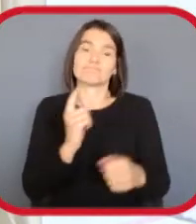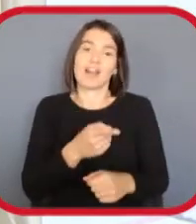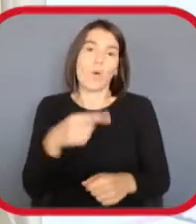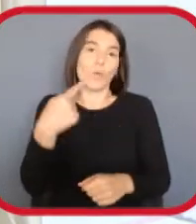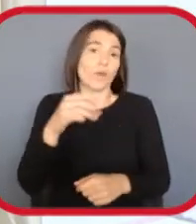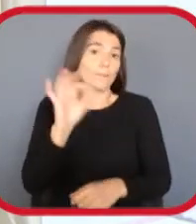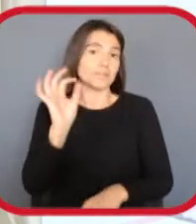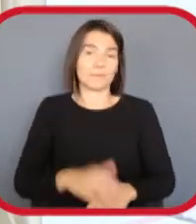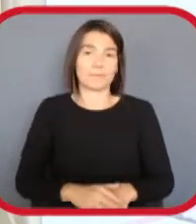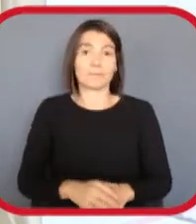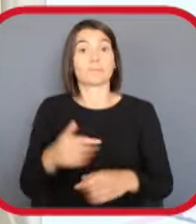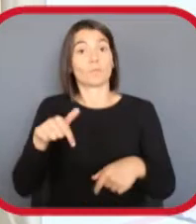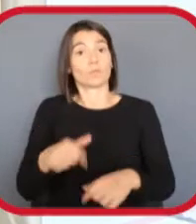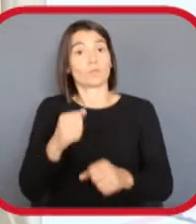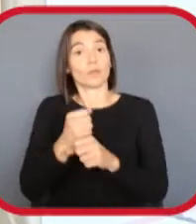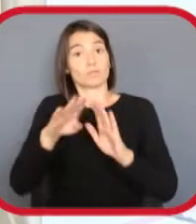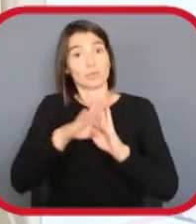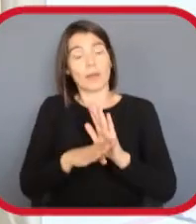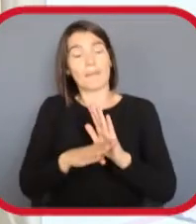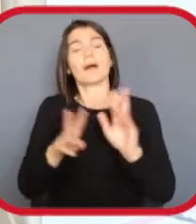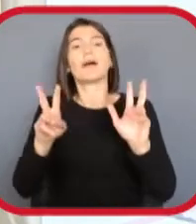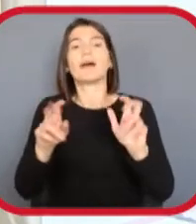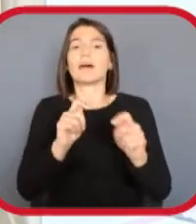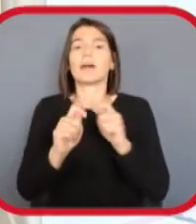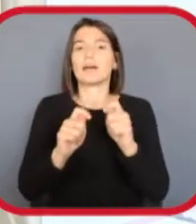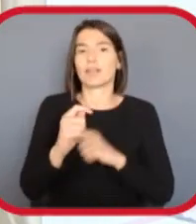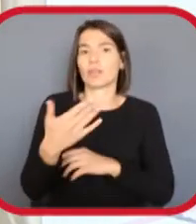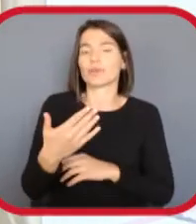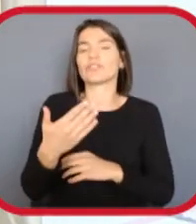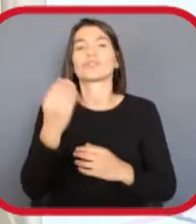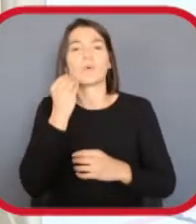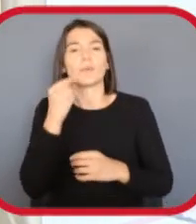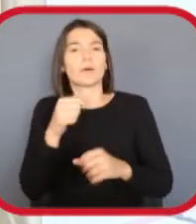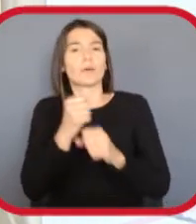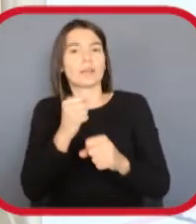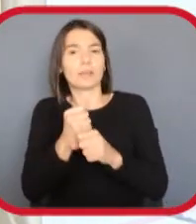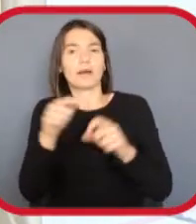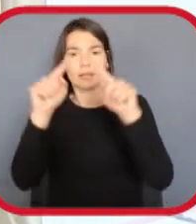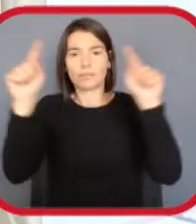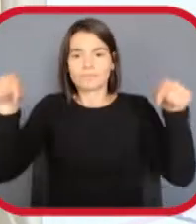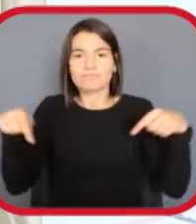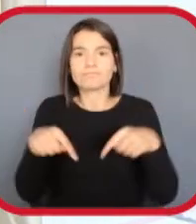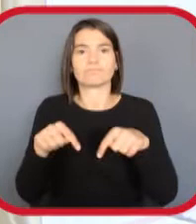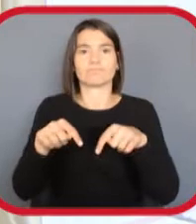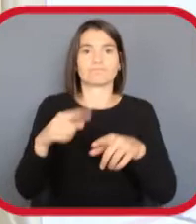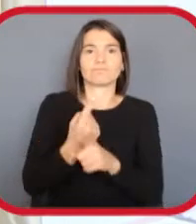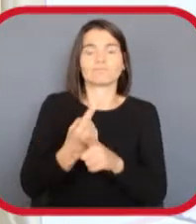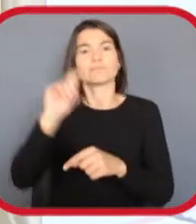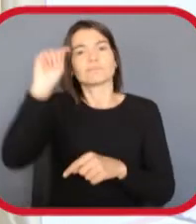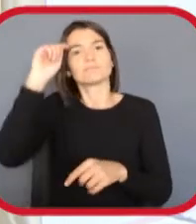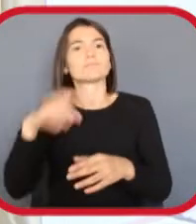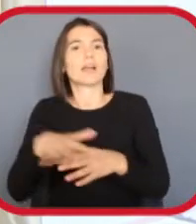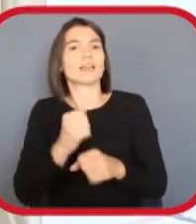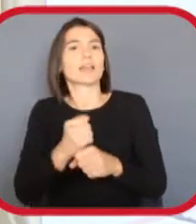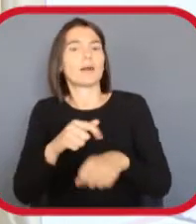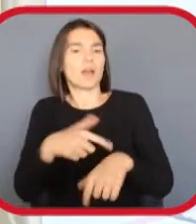passou a ser a única opção. No episódio de hoje, o repórter E2 vai-te mostrar de que modo é que o trabalho realizado através dos ecrãs